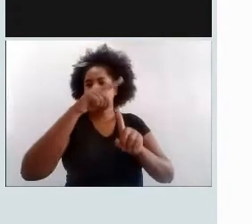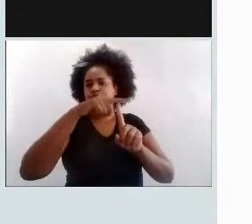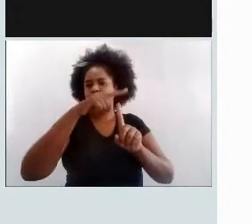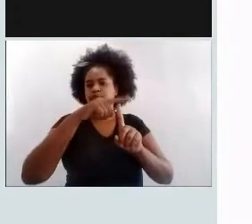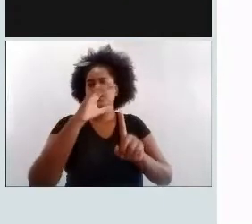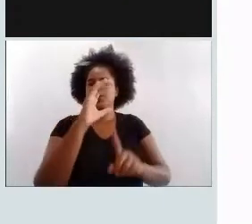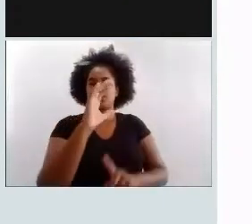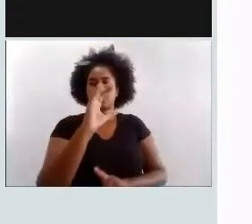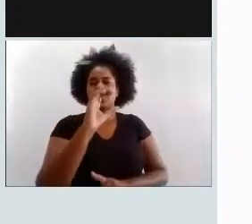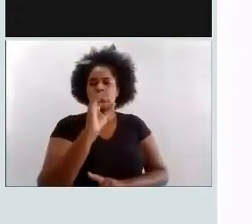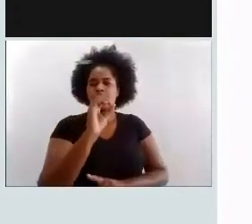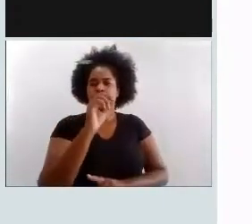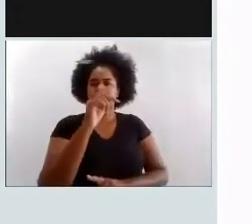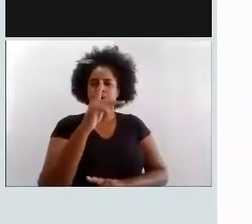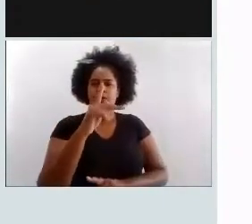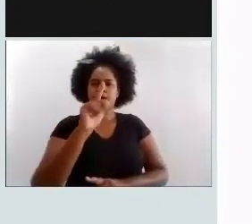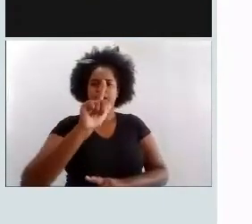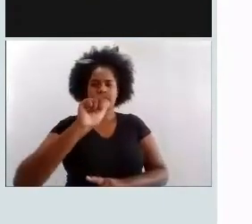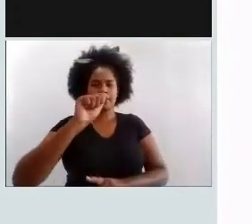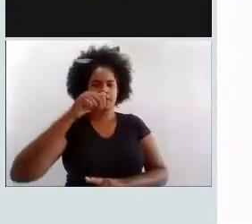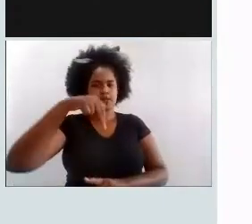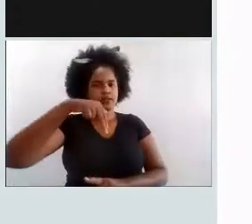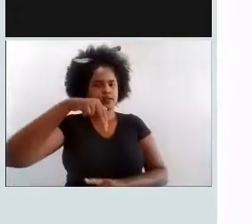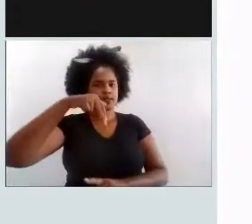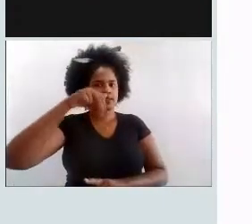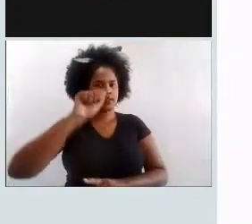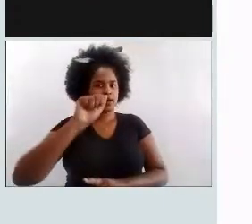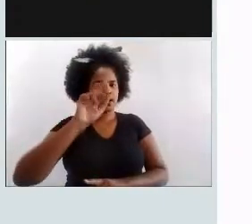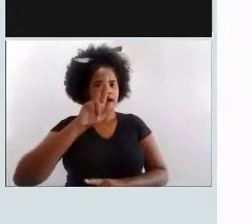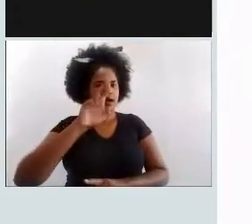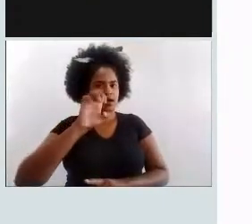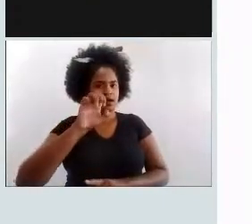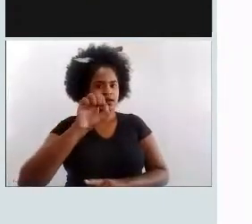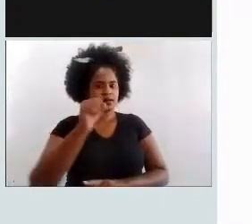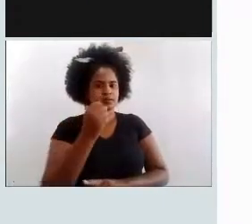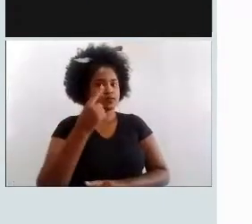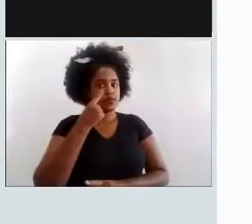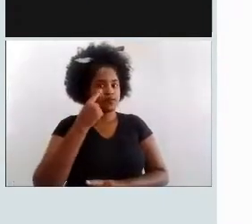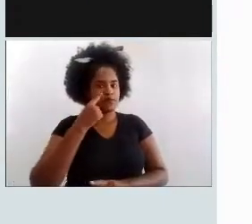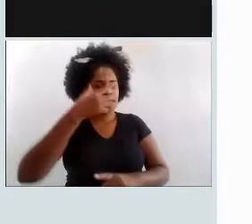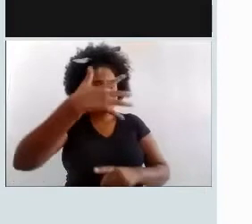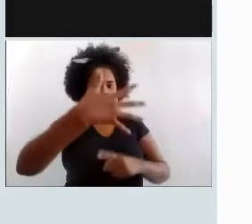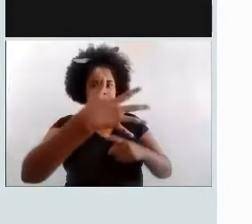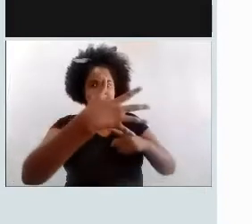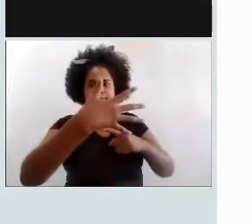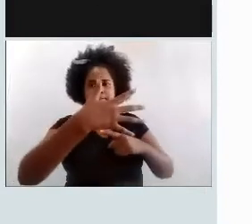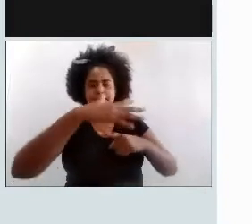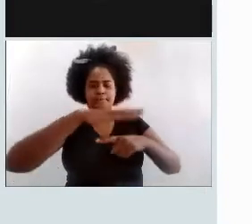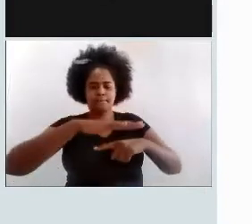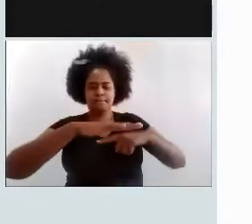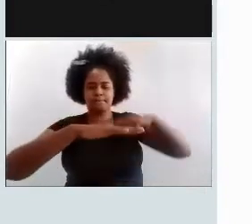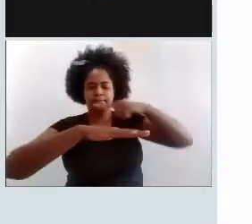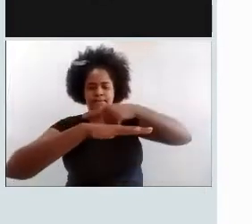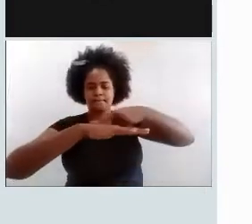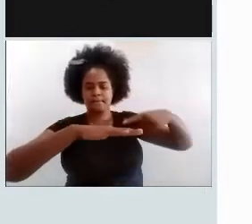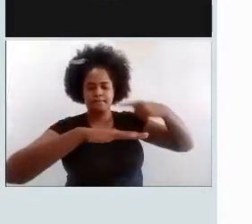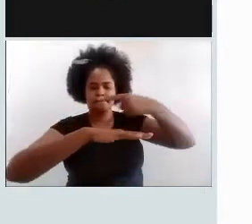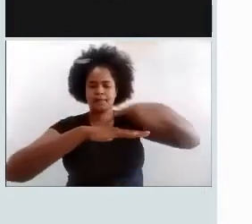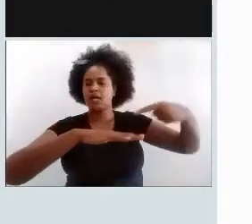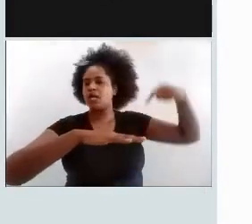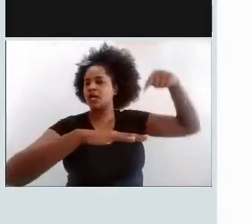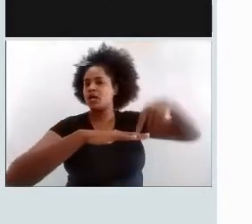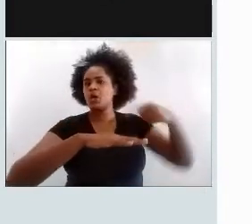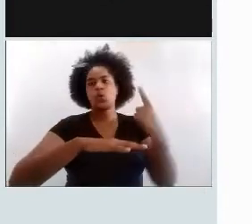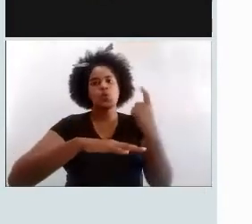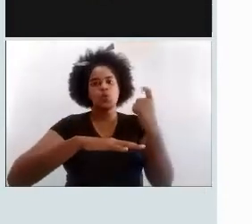né? Lembram do conceito que eu passei anteriormente. E retas reversas, elas não têm